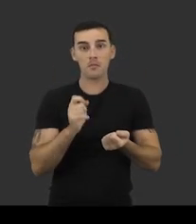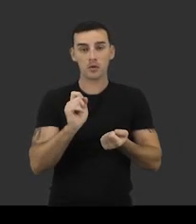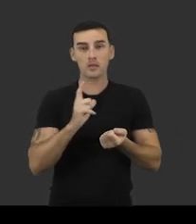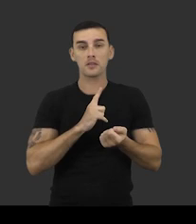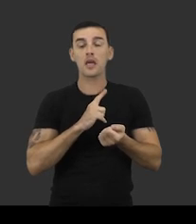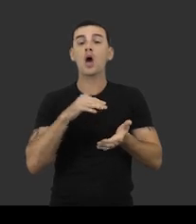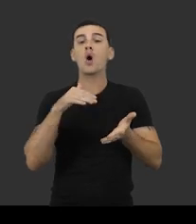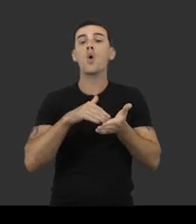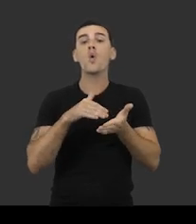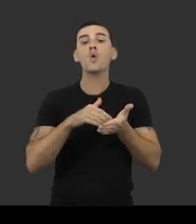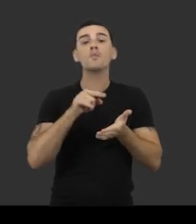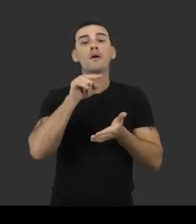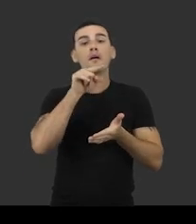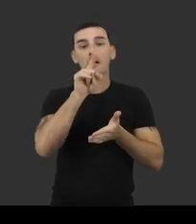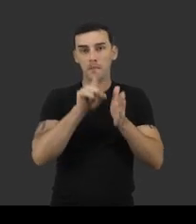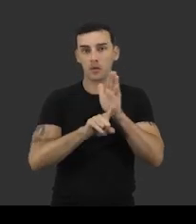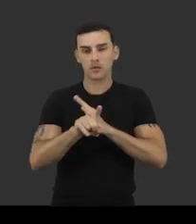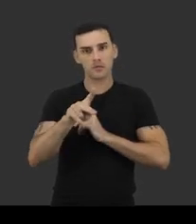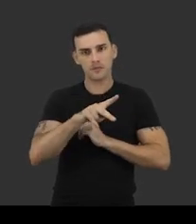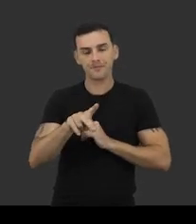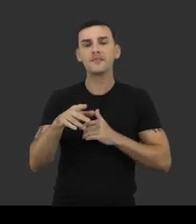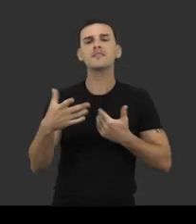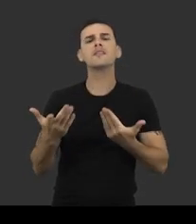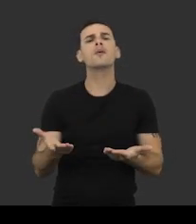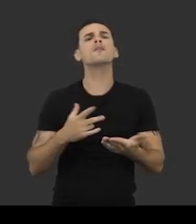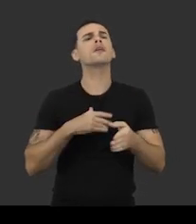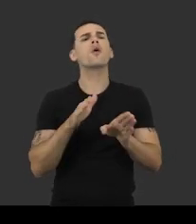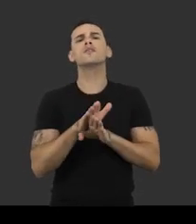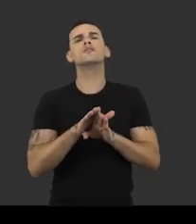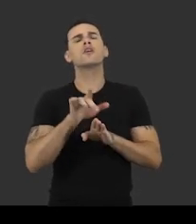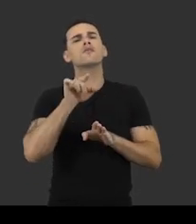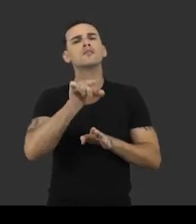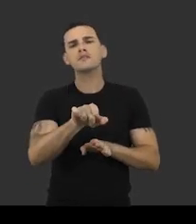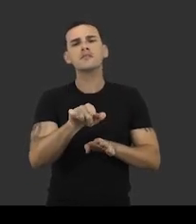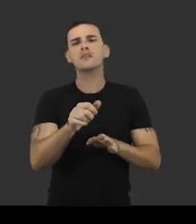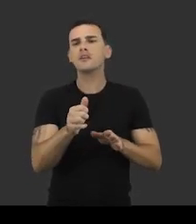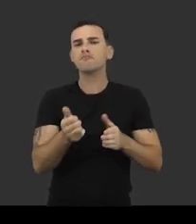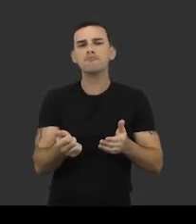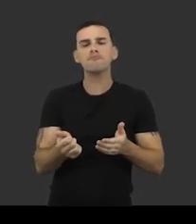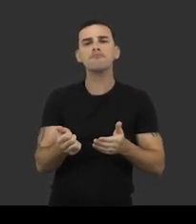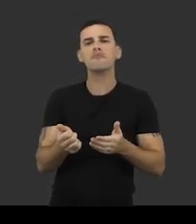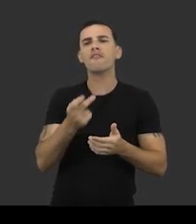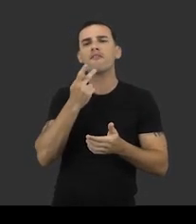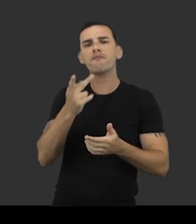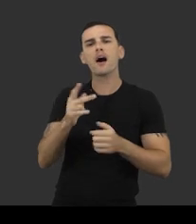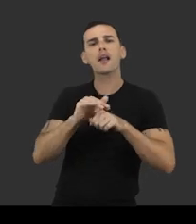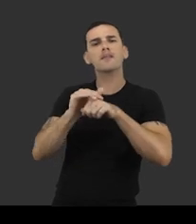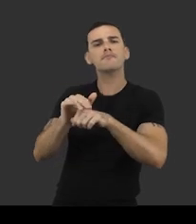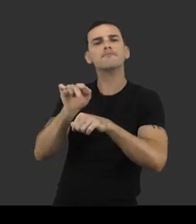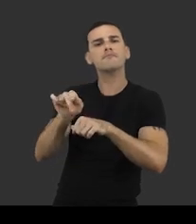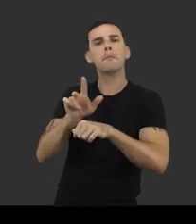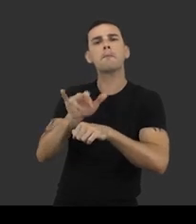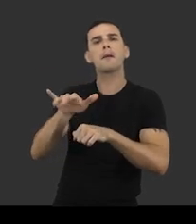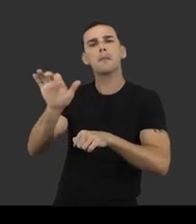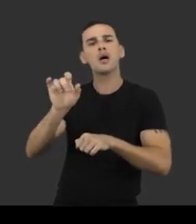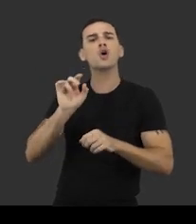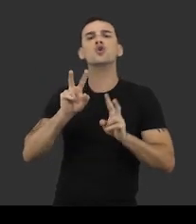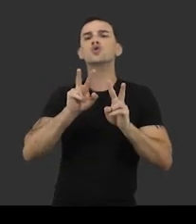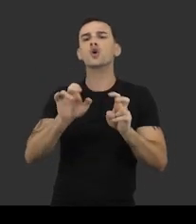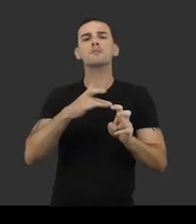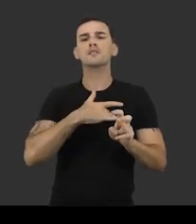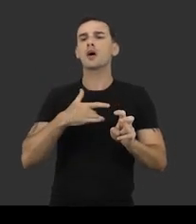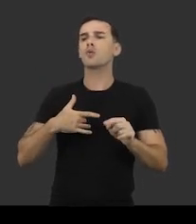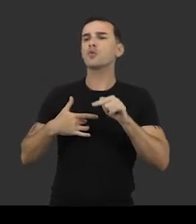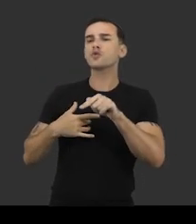última pergunta. Professora, qual orientação você daria aos pais de um paciente com TEA sobre a saúde bucal de